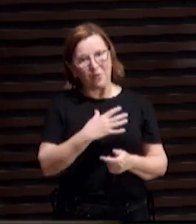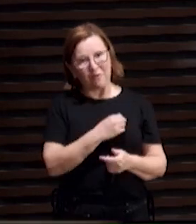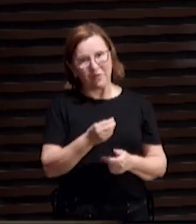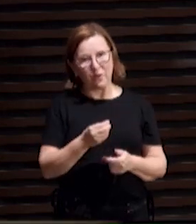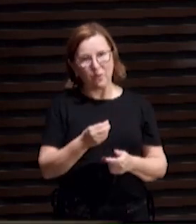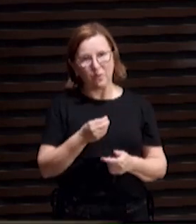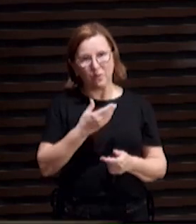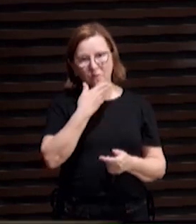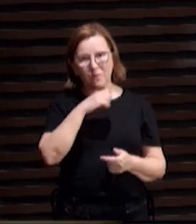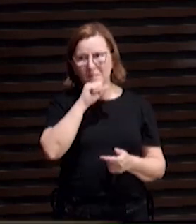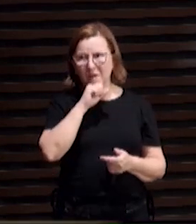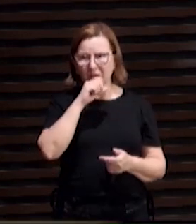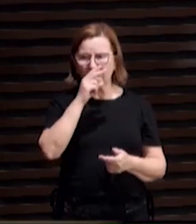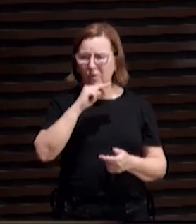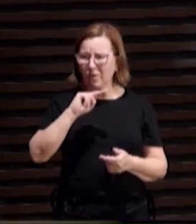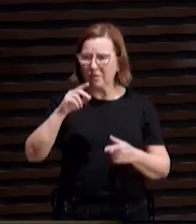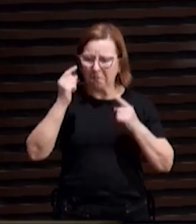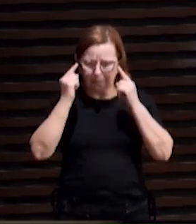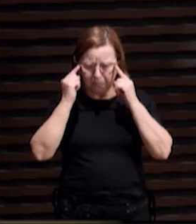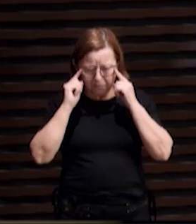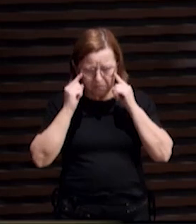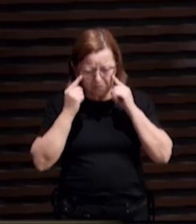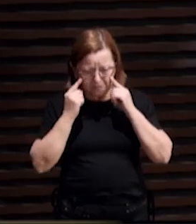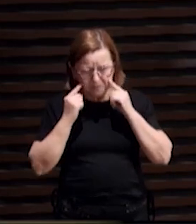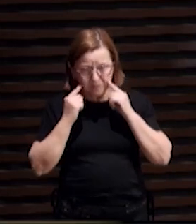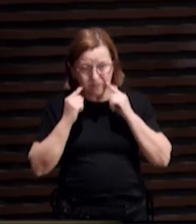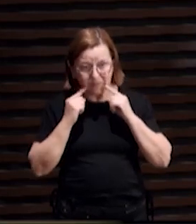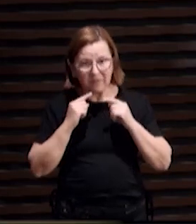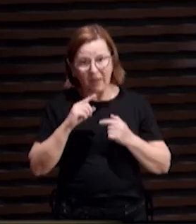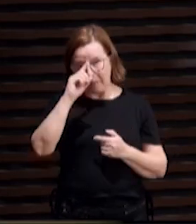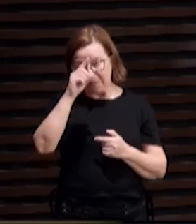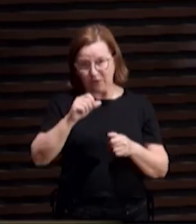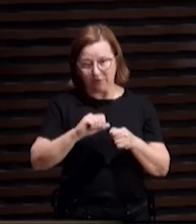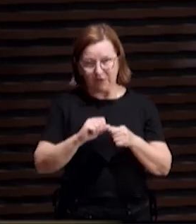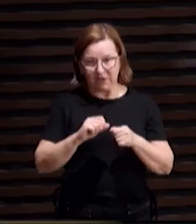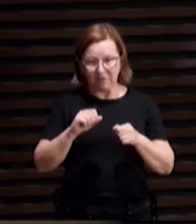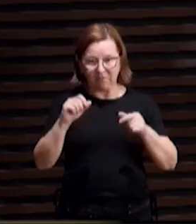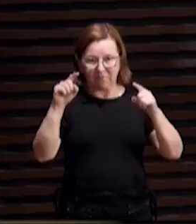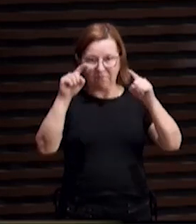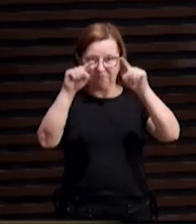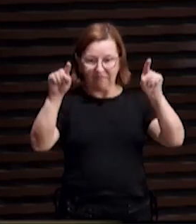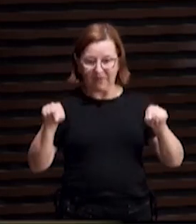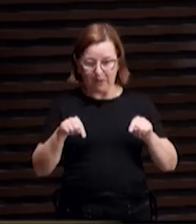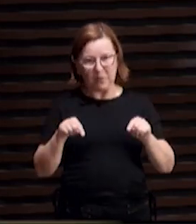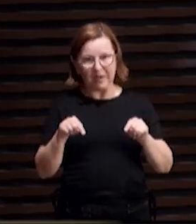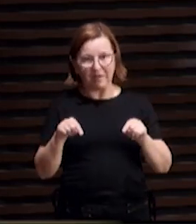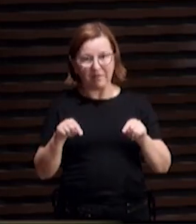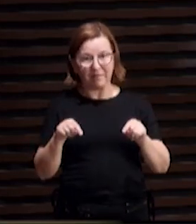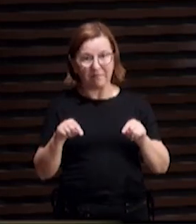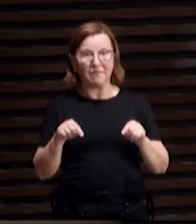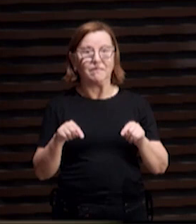chorou ali, mandou fazer uma moldura toda especial e botou o quadro do